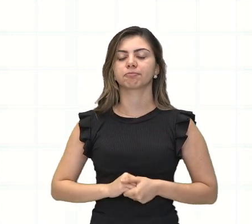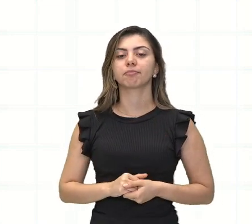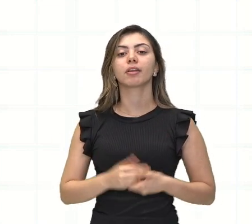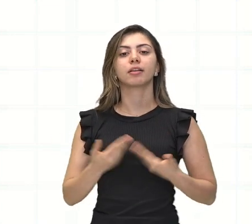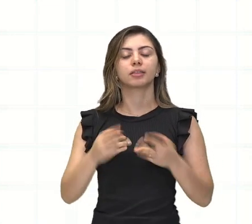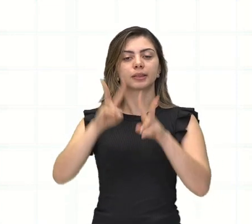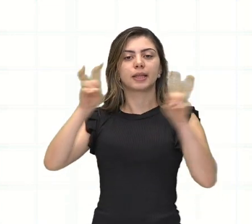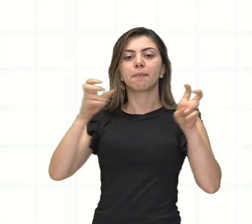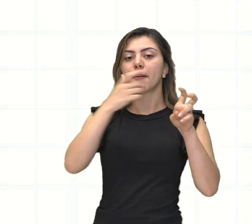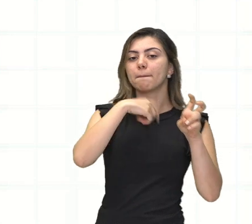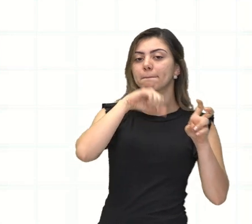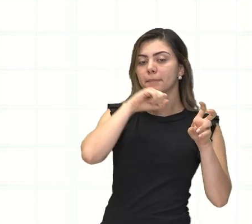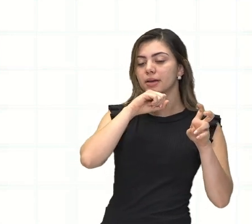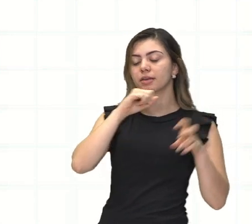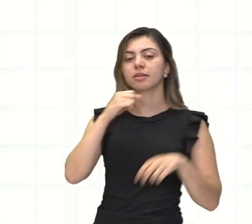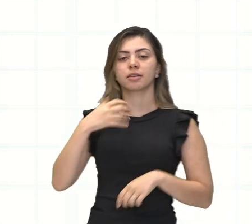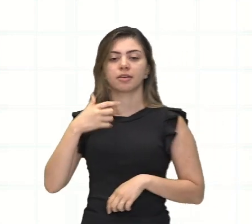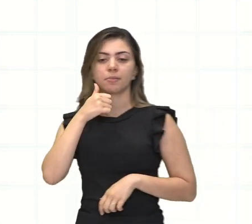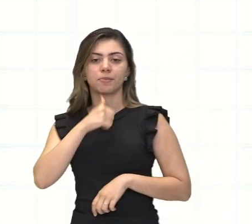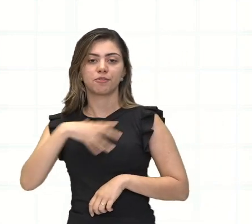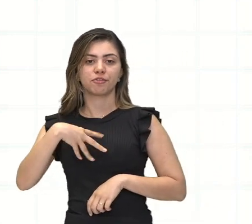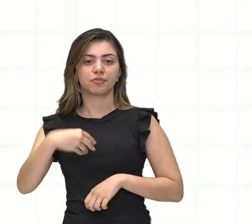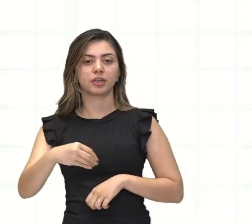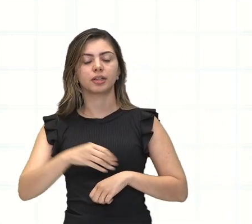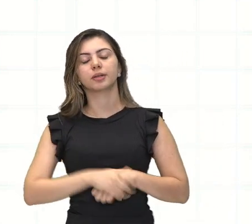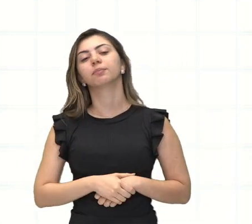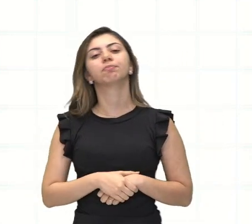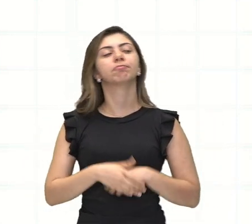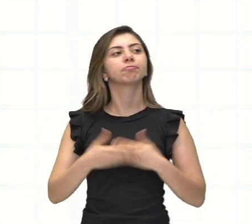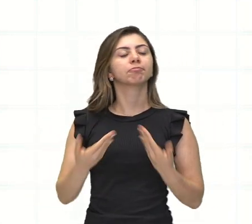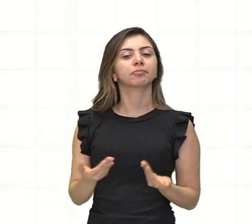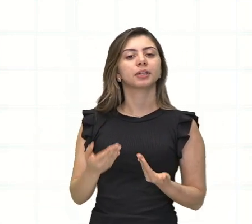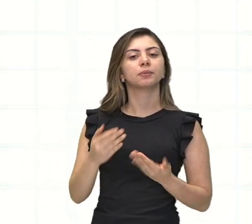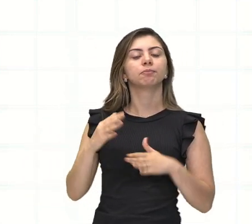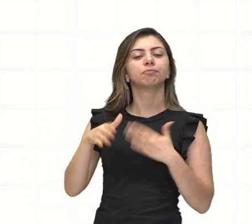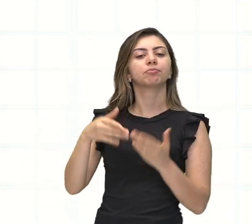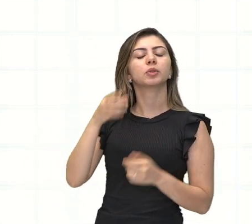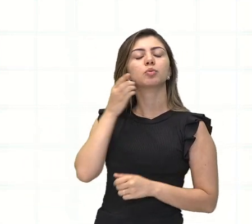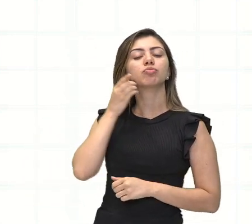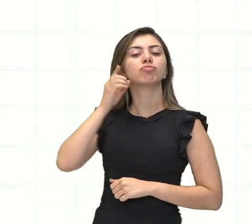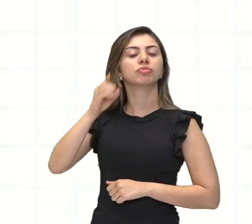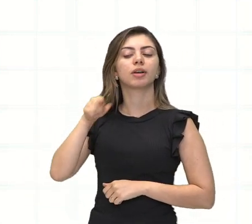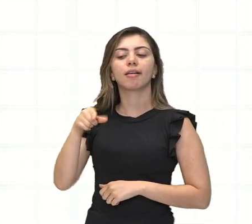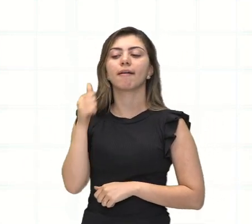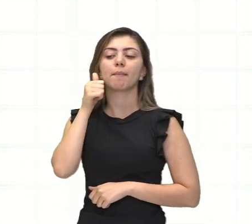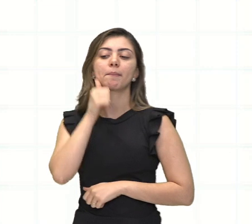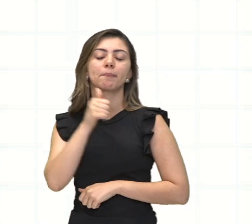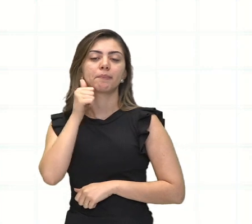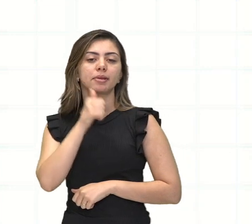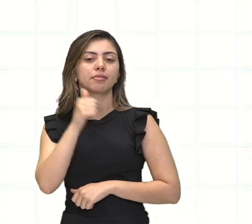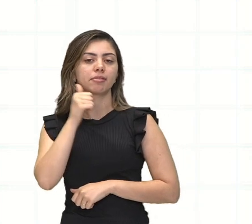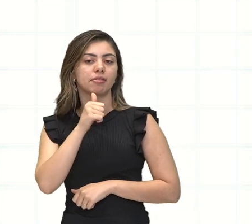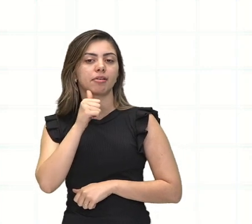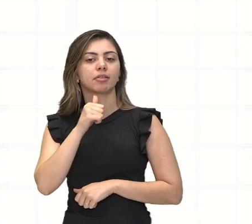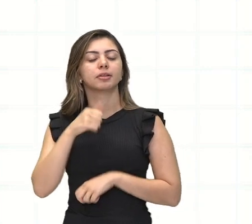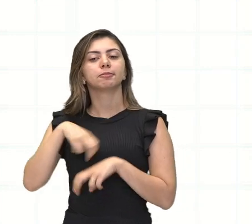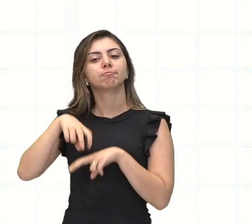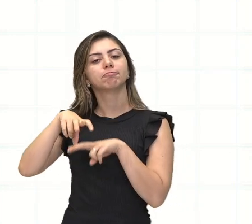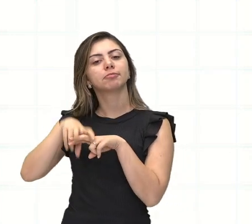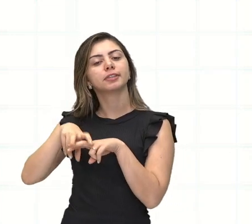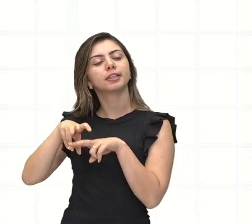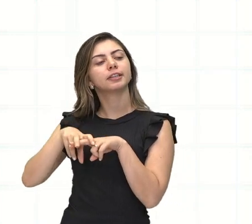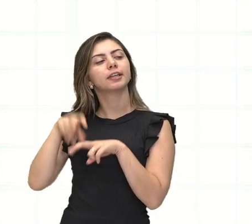e filha. Olha lá. Um dia, uma menina estava